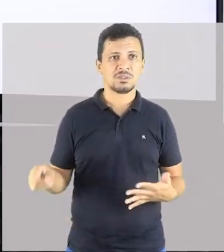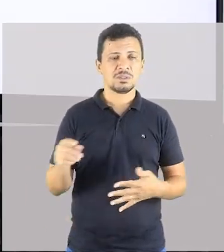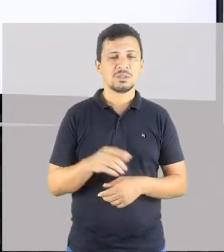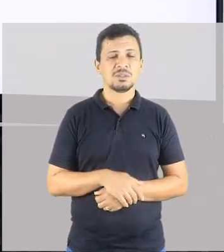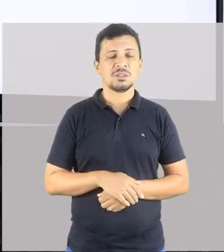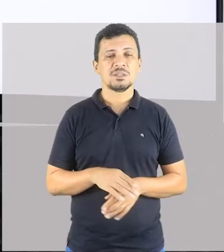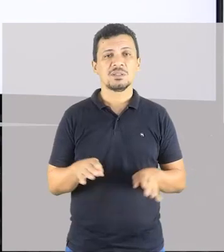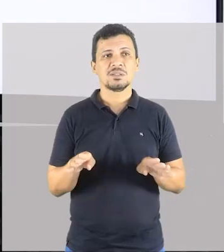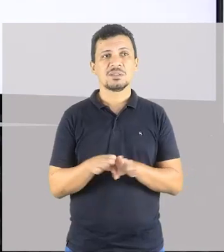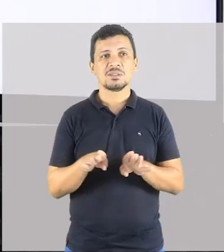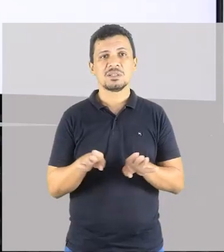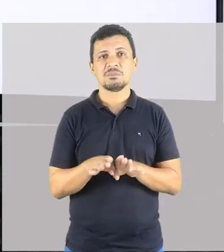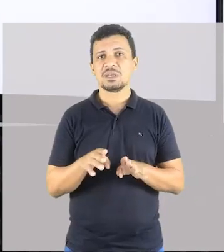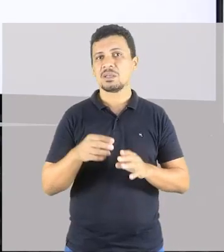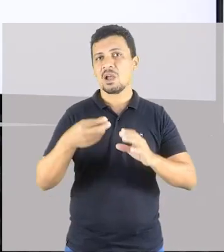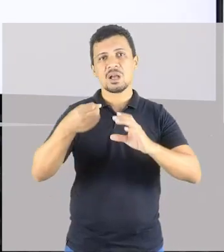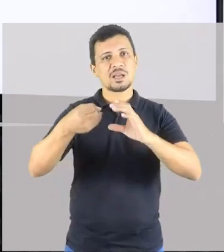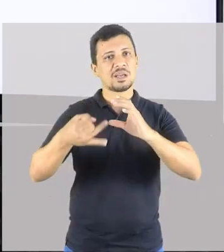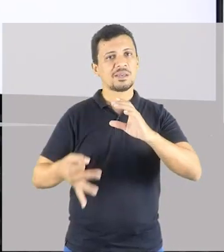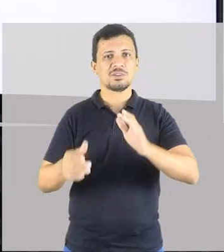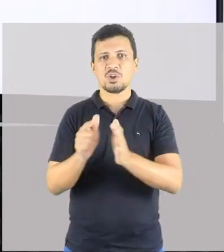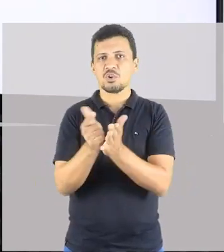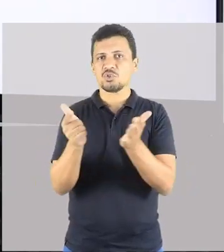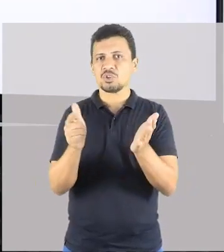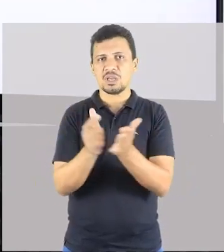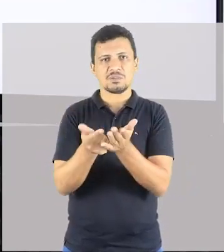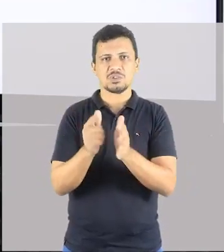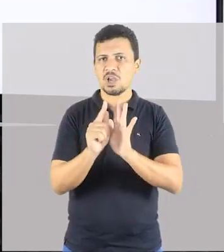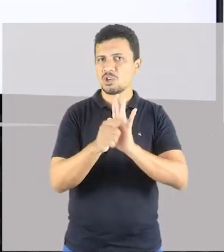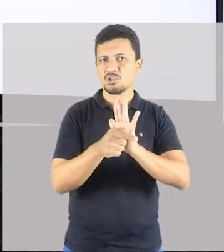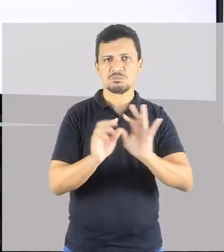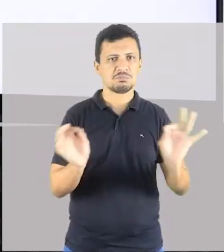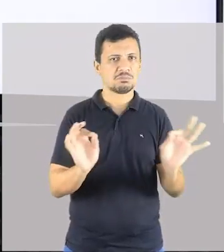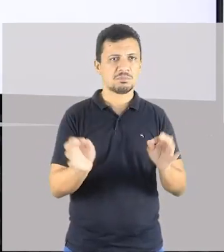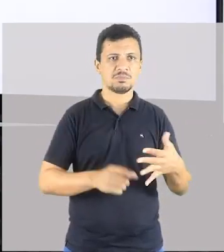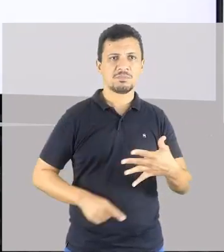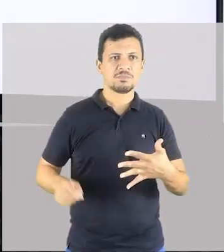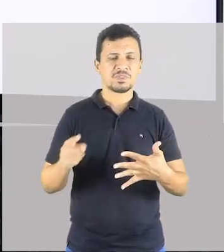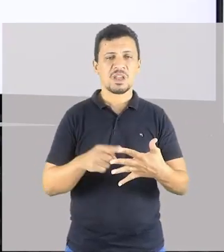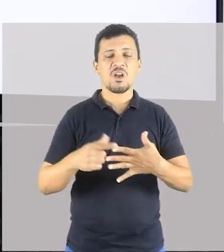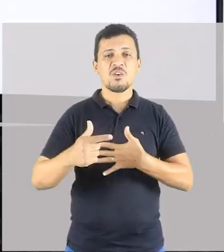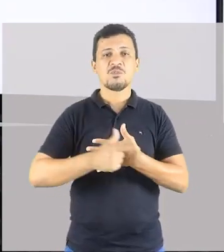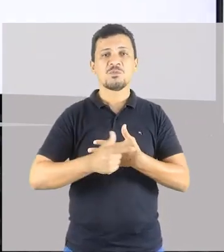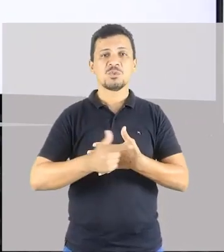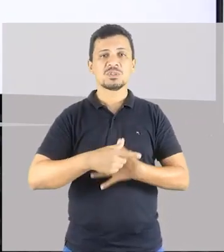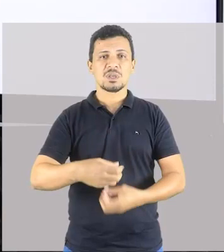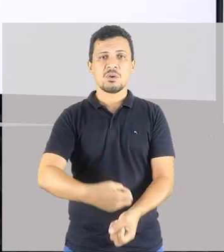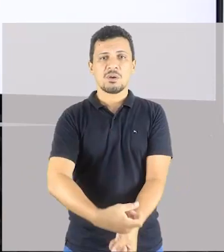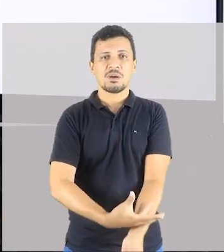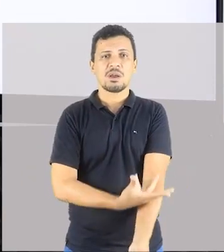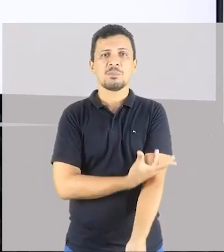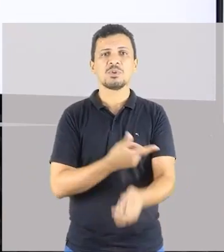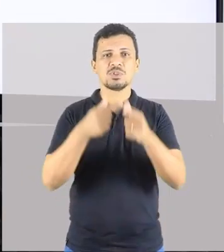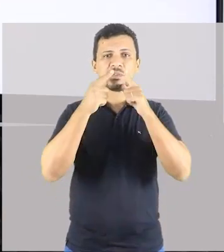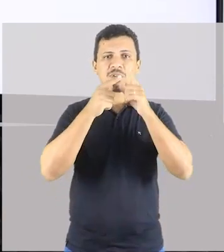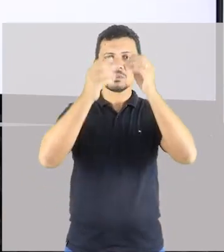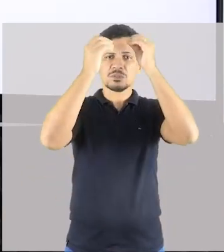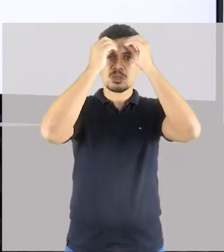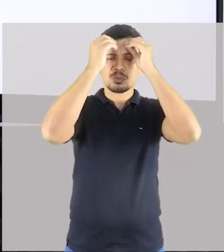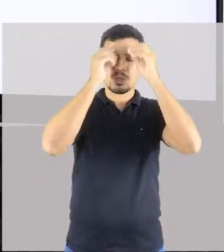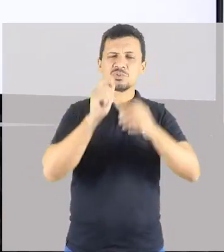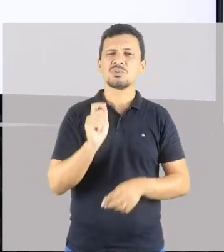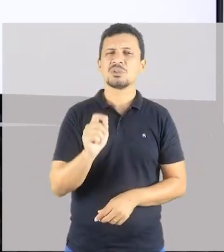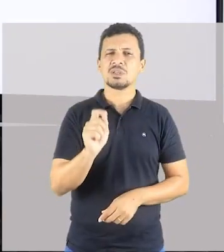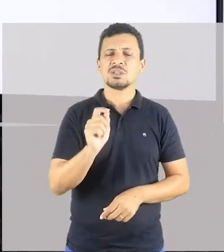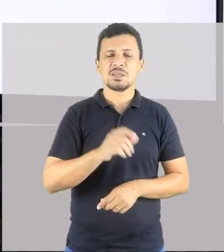segundo, não seria característica do gênero jornalístico. Letra B, a função emotiva da linguagem, o que é a função